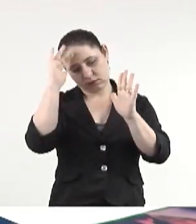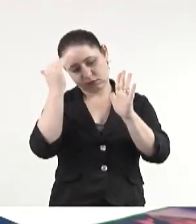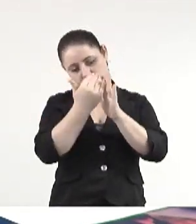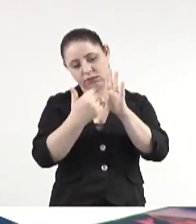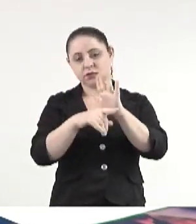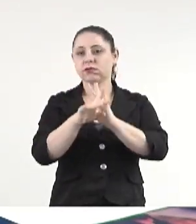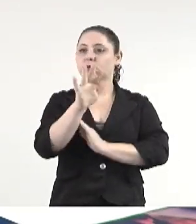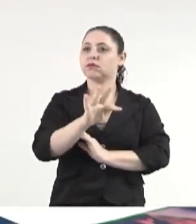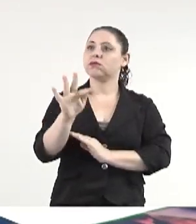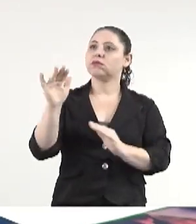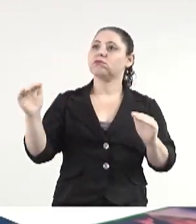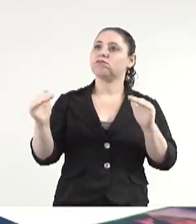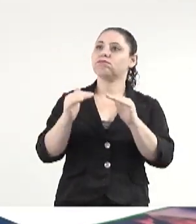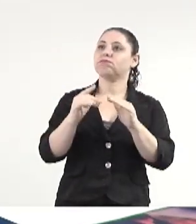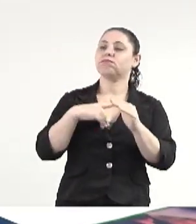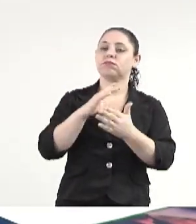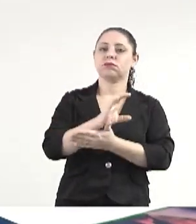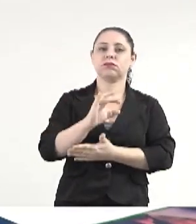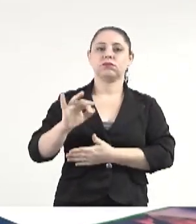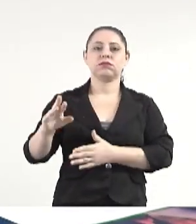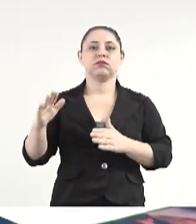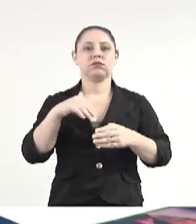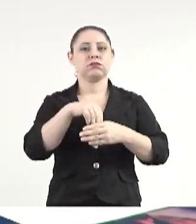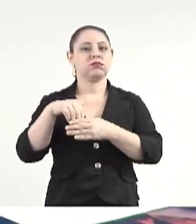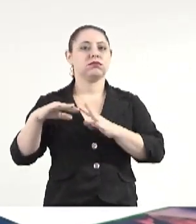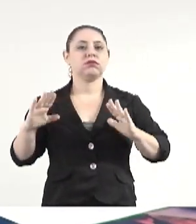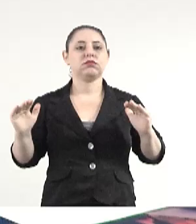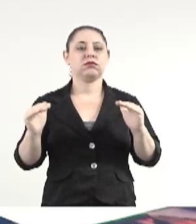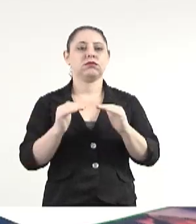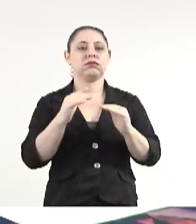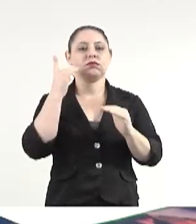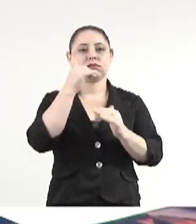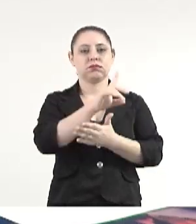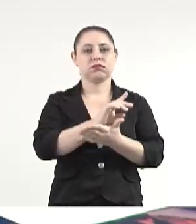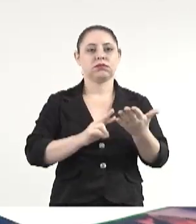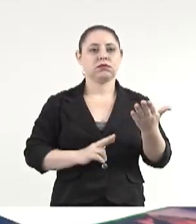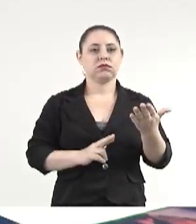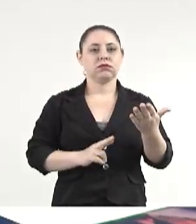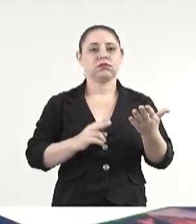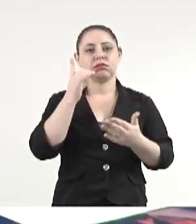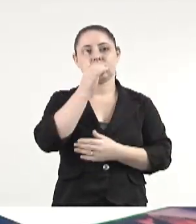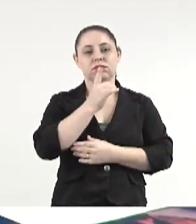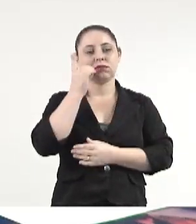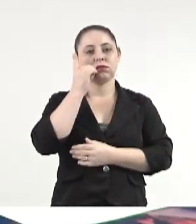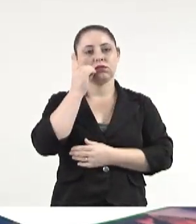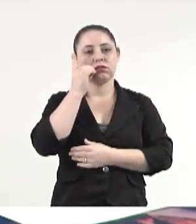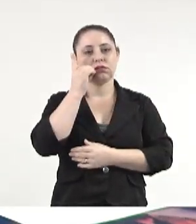da Comissão de Constituição e Justiça e redação favorável por unanimidade. Relator, nobre deputado